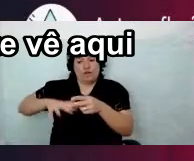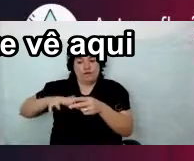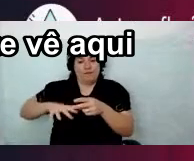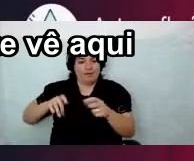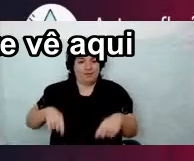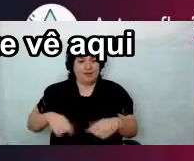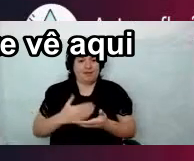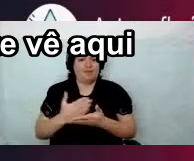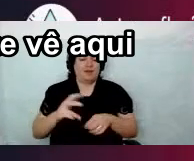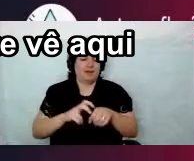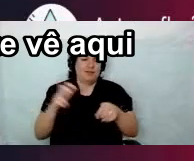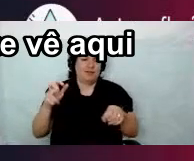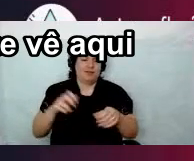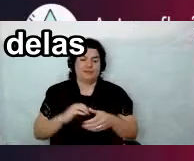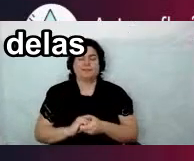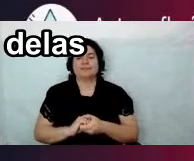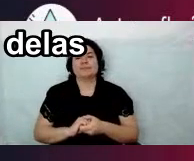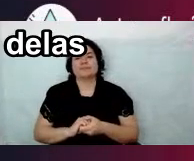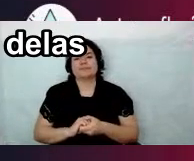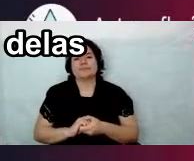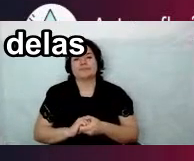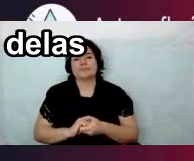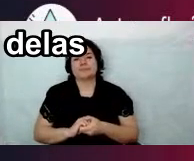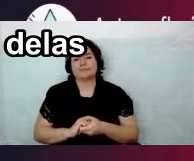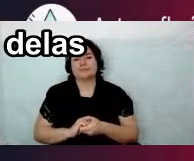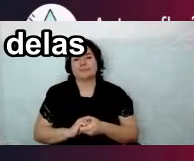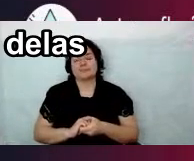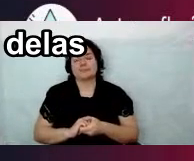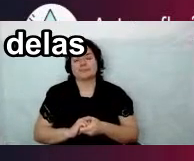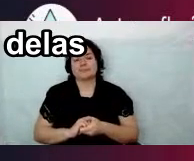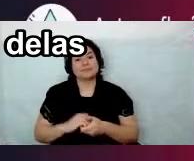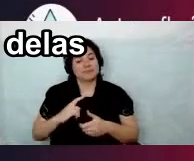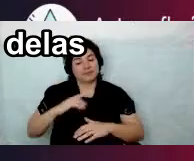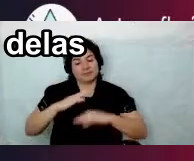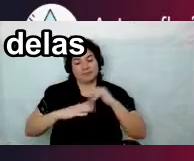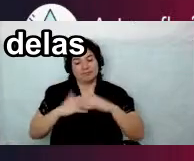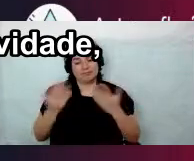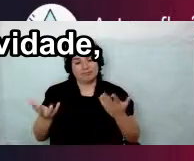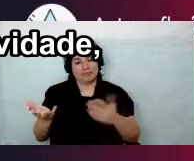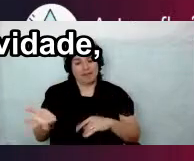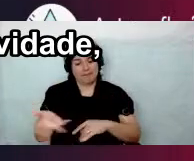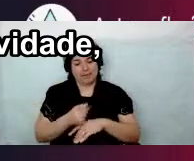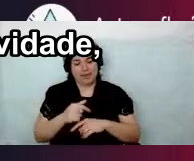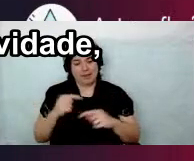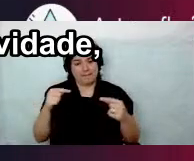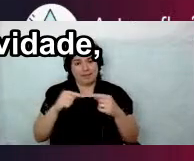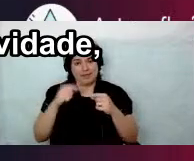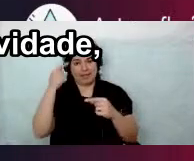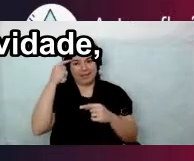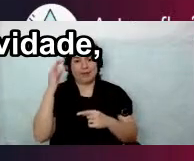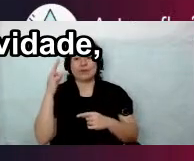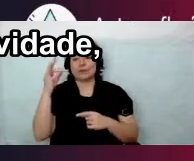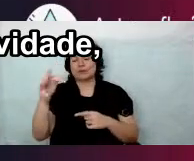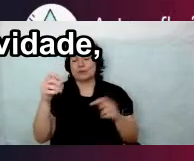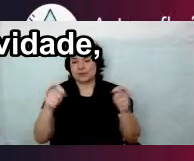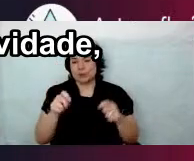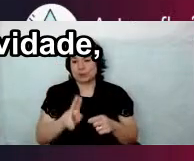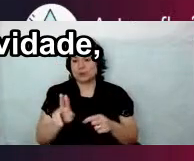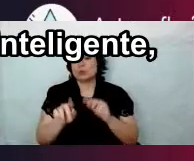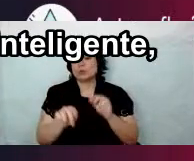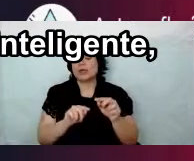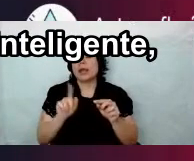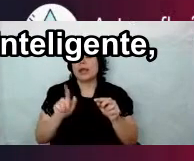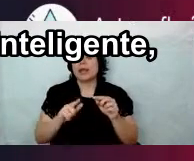Bom, como habilidades que a gente vê aqui para não só futuro, mas a parte delas a gente está usando, é a